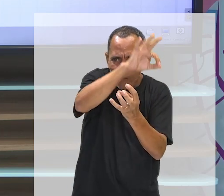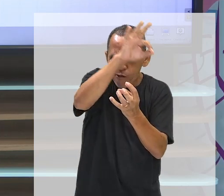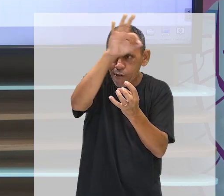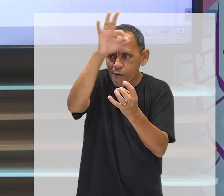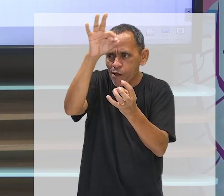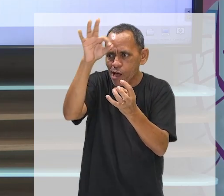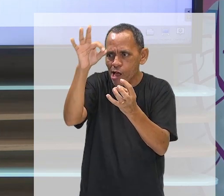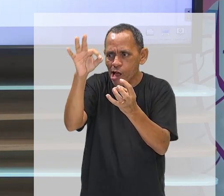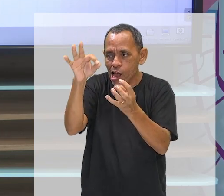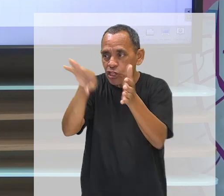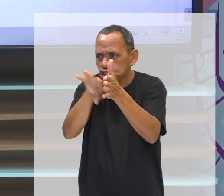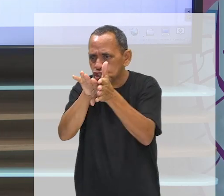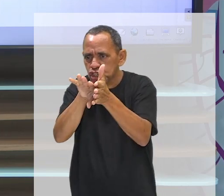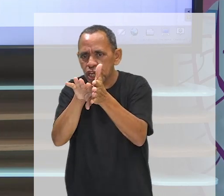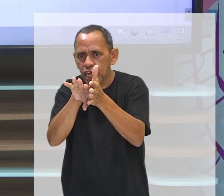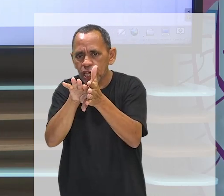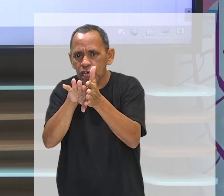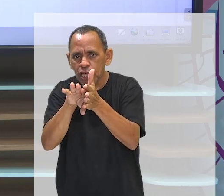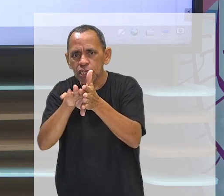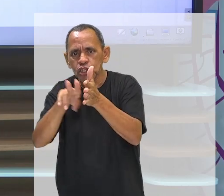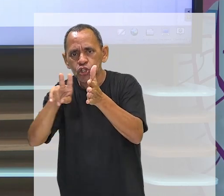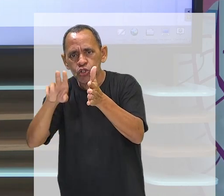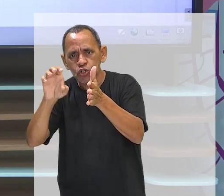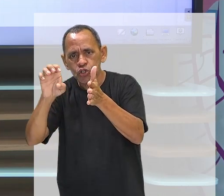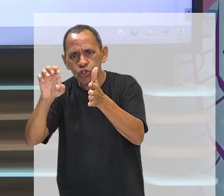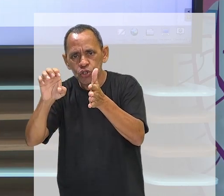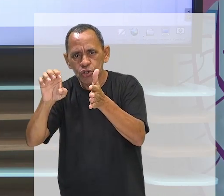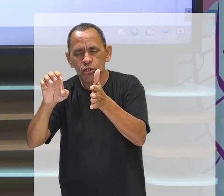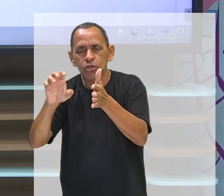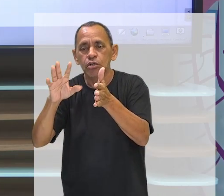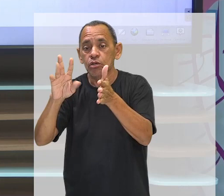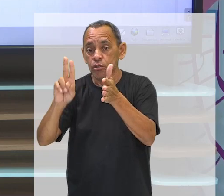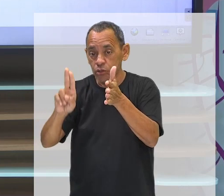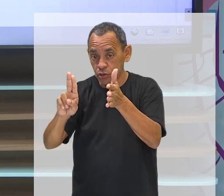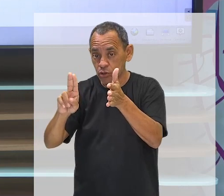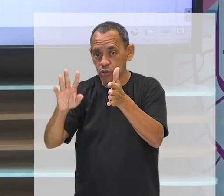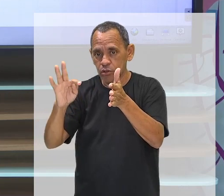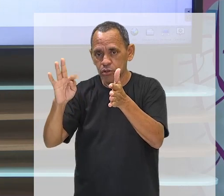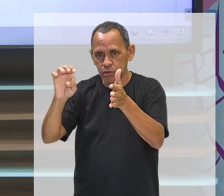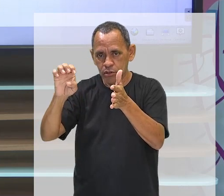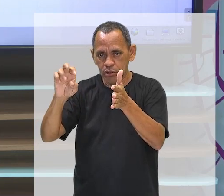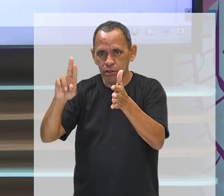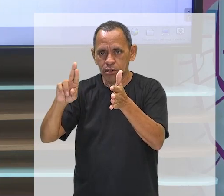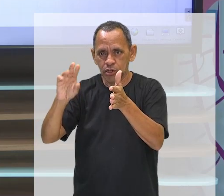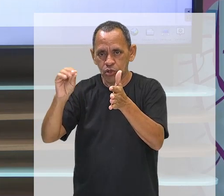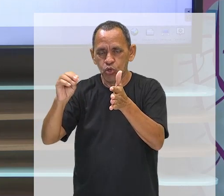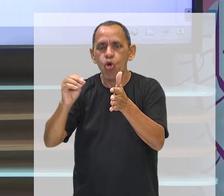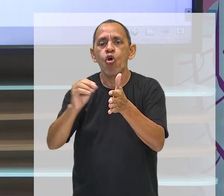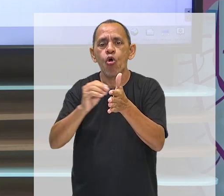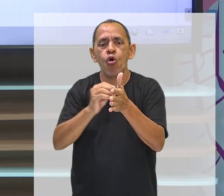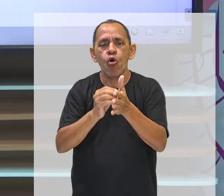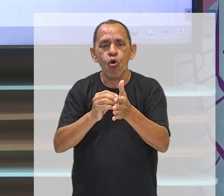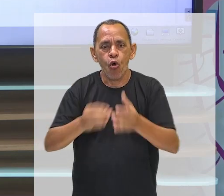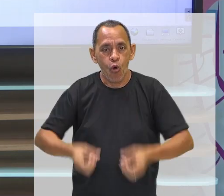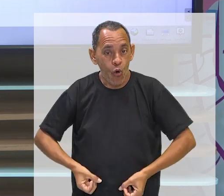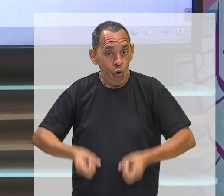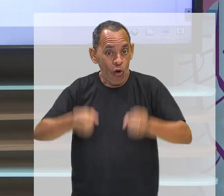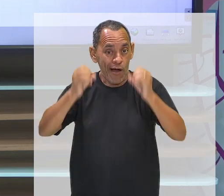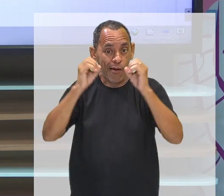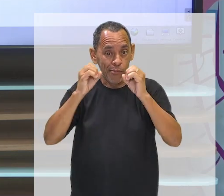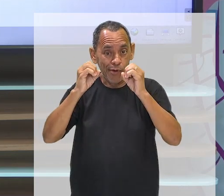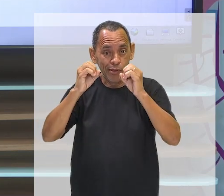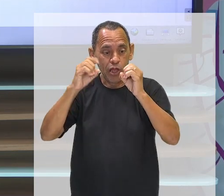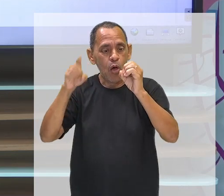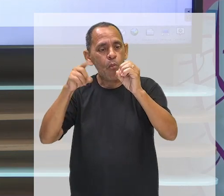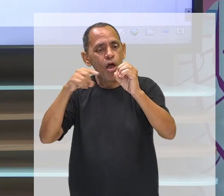fecundação, né? Como a gente já sabe, a fecundação ela acontece a partir da união desses dois gametas, que é o gameta masculino e o feminino, né? Quando a gente tem aí